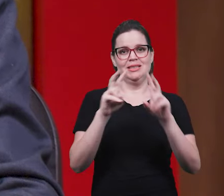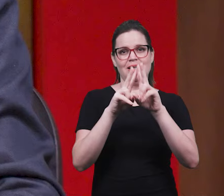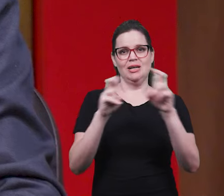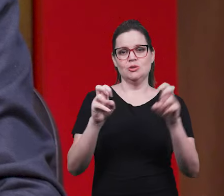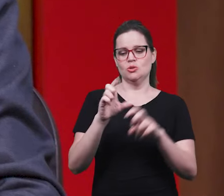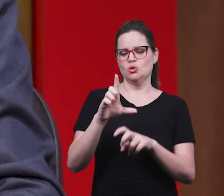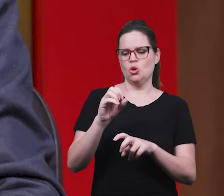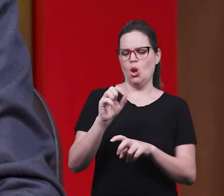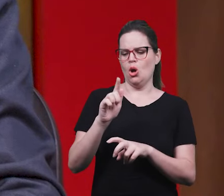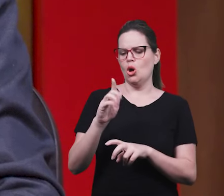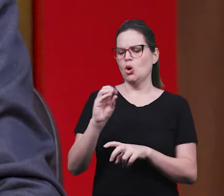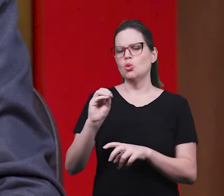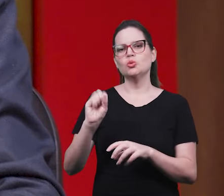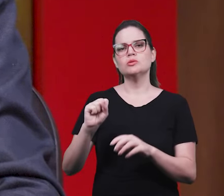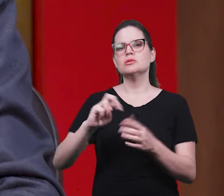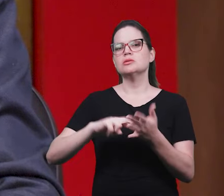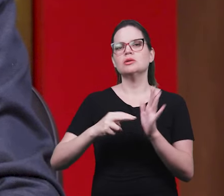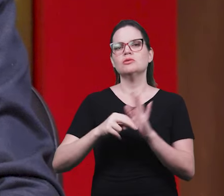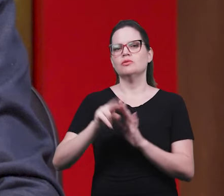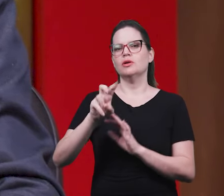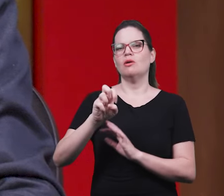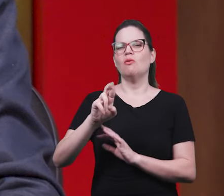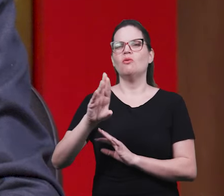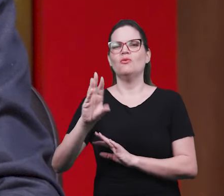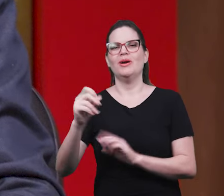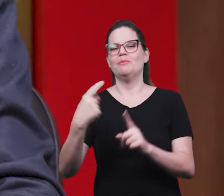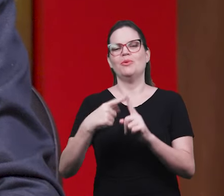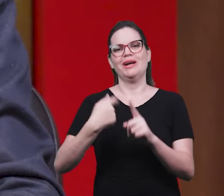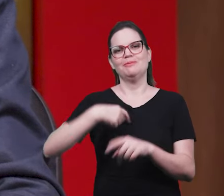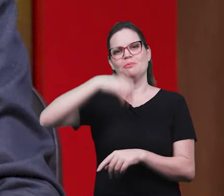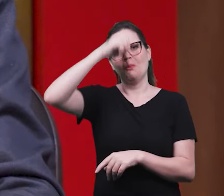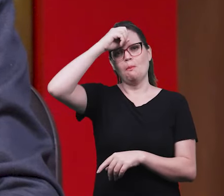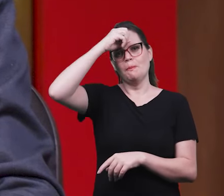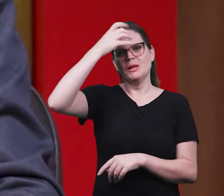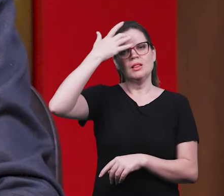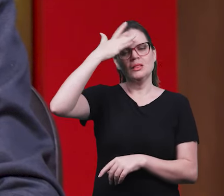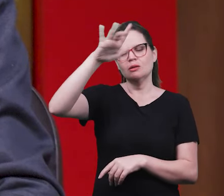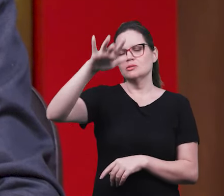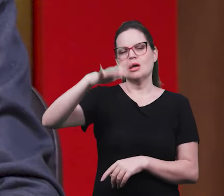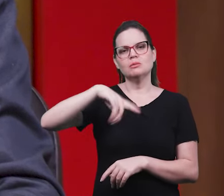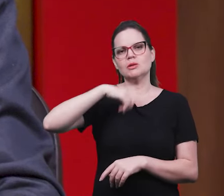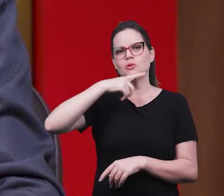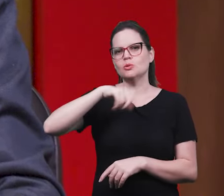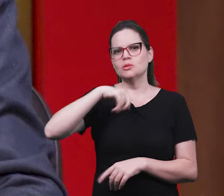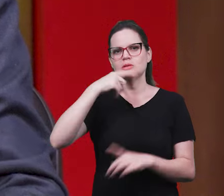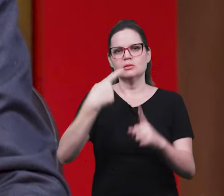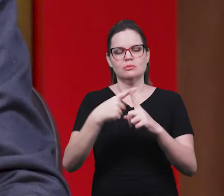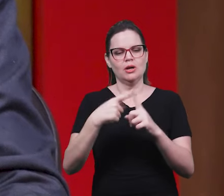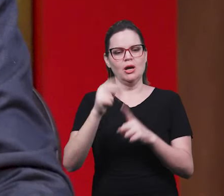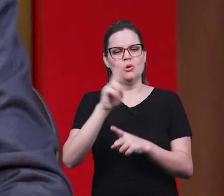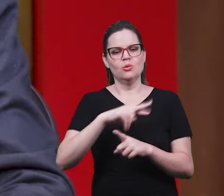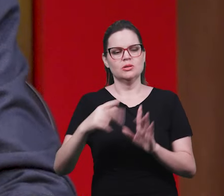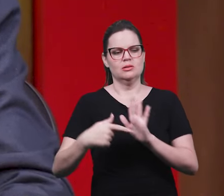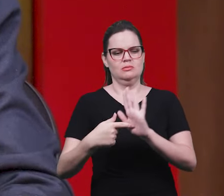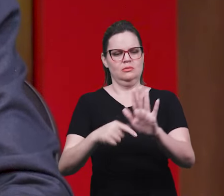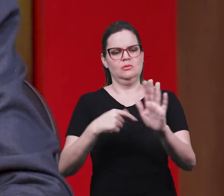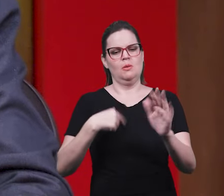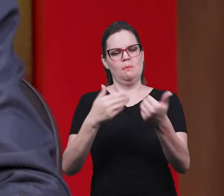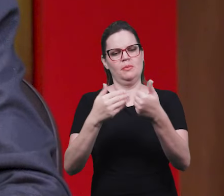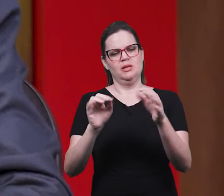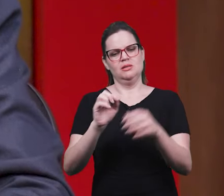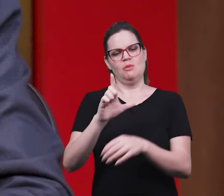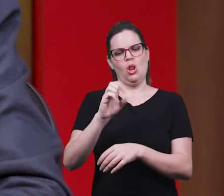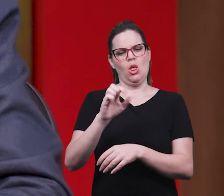algo que eles não conseguiam entender. E usaram essa palavra, né? No princípio era o Logos, como se fosse algo,